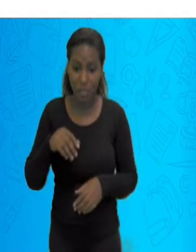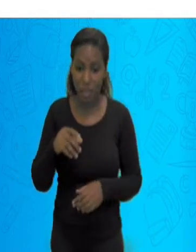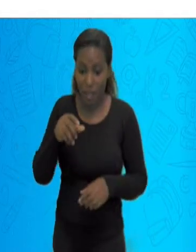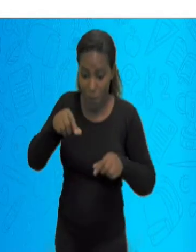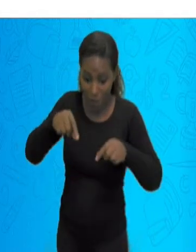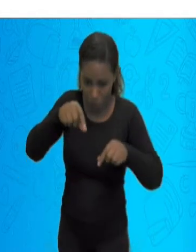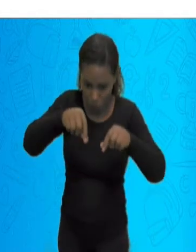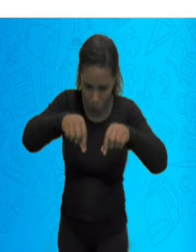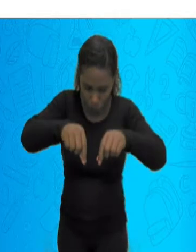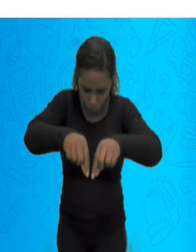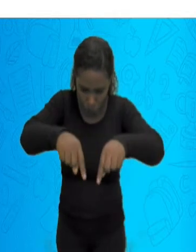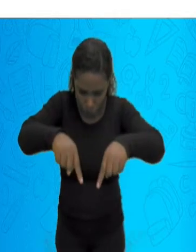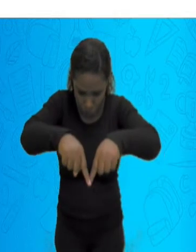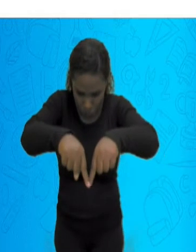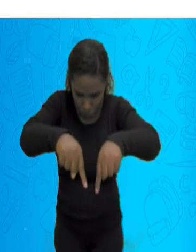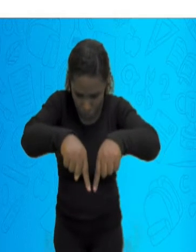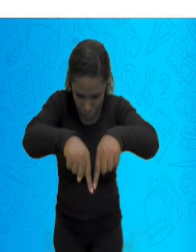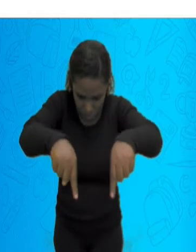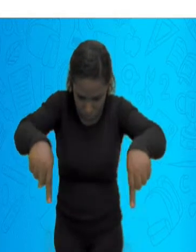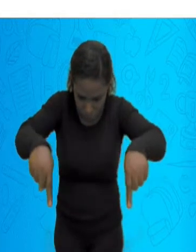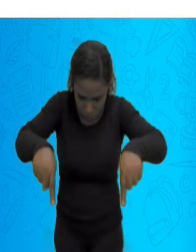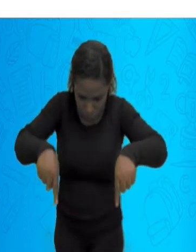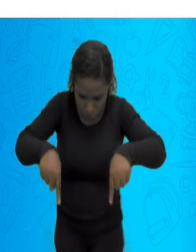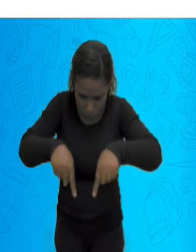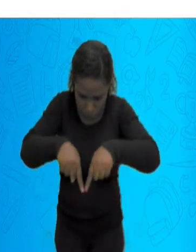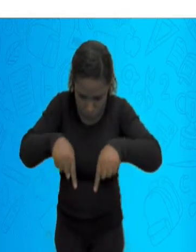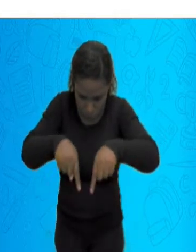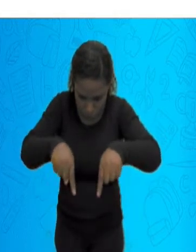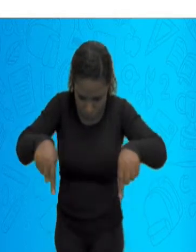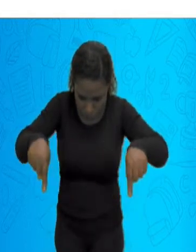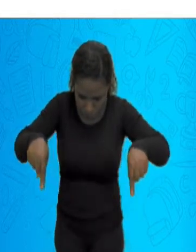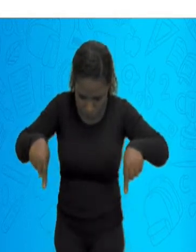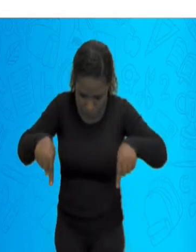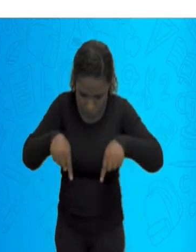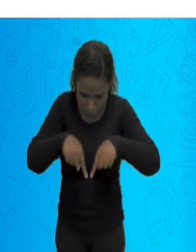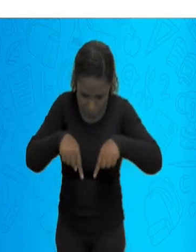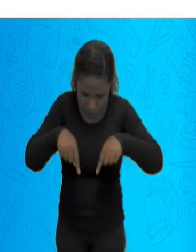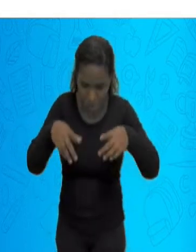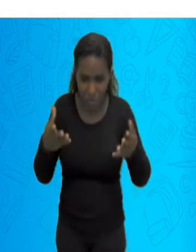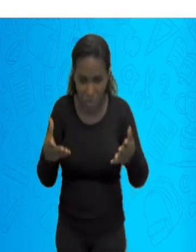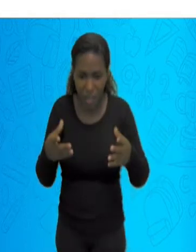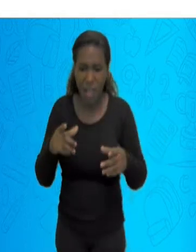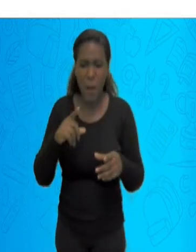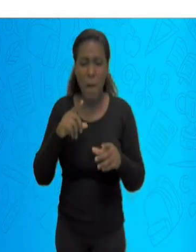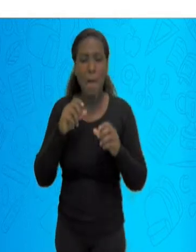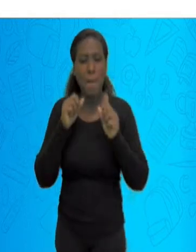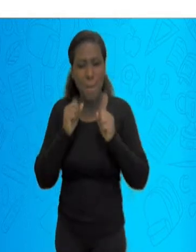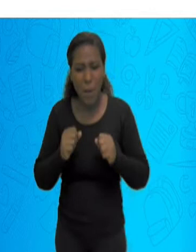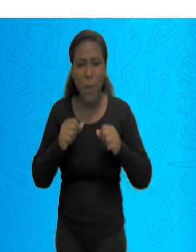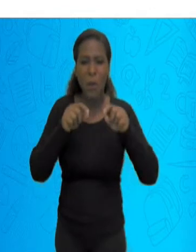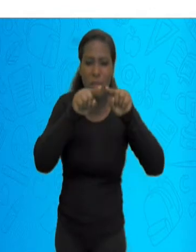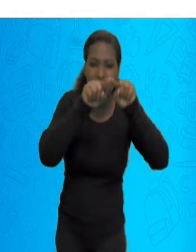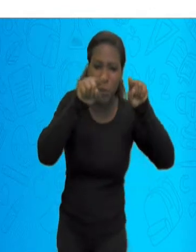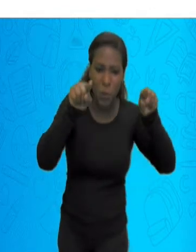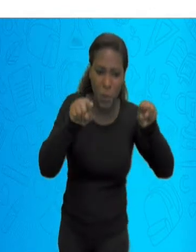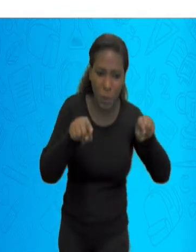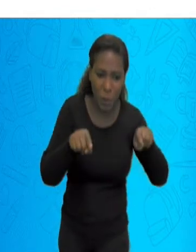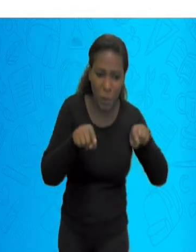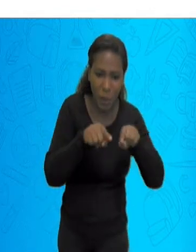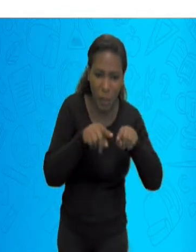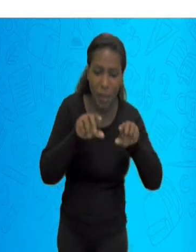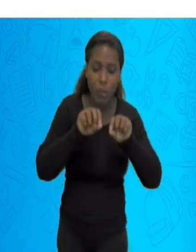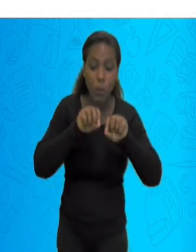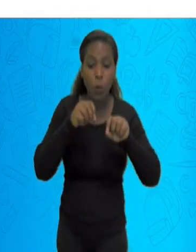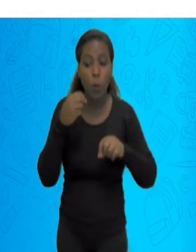no chão, que apresenta quadrados ou retângulos numerados de 1 a 10 e